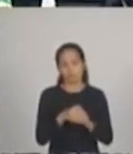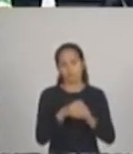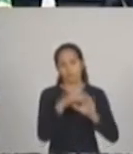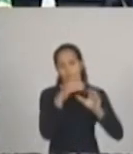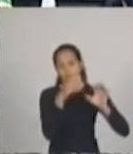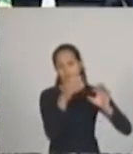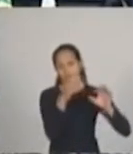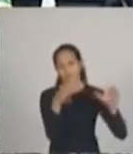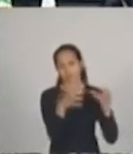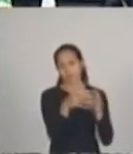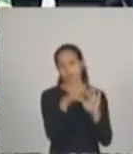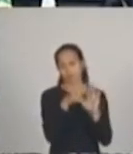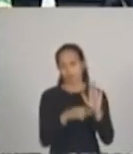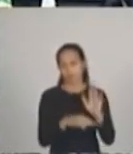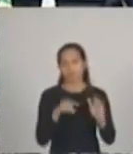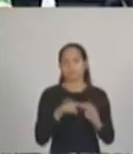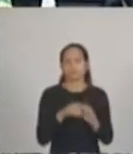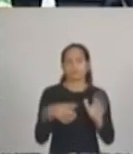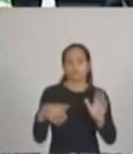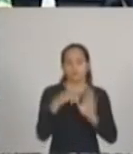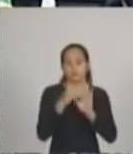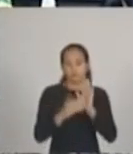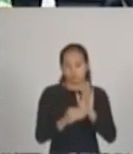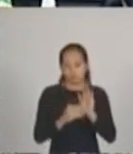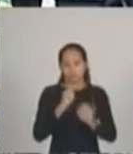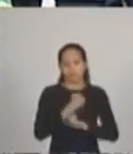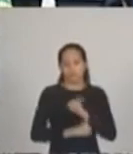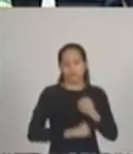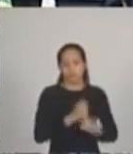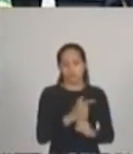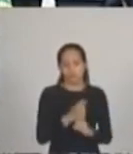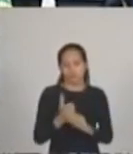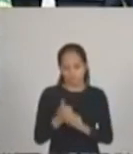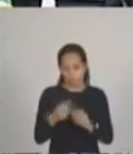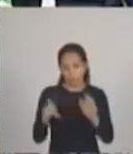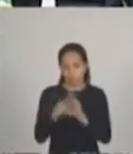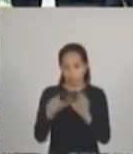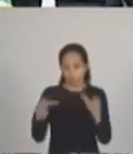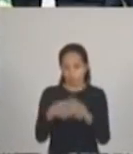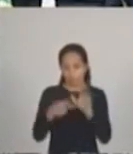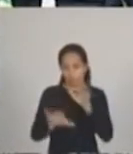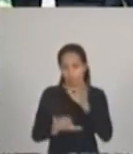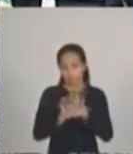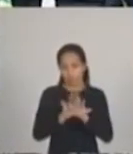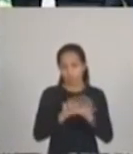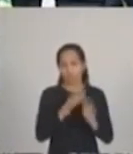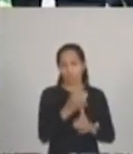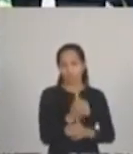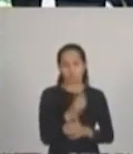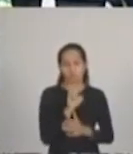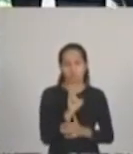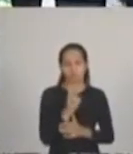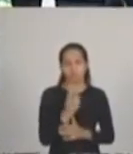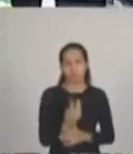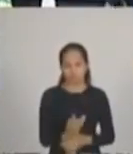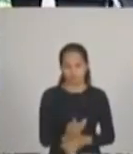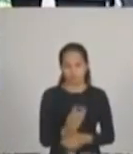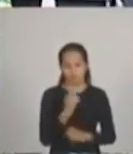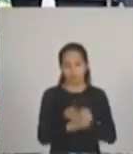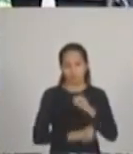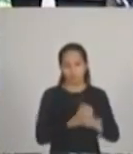653-2019. Emenda modificativa 03-2021 do deputado Adilson Espíndola. Junte-se ao projeto de lei 653-2019. Emenda